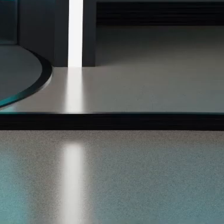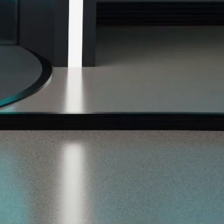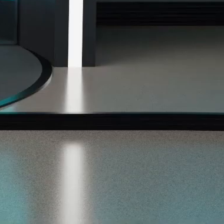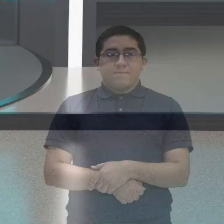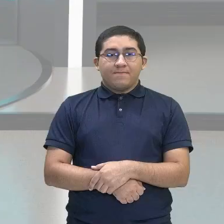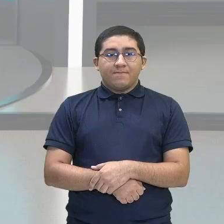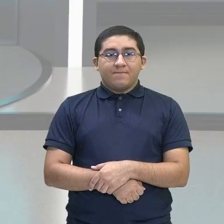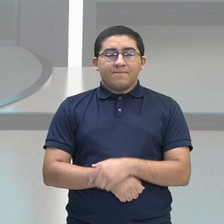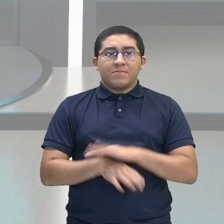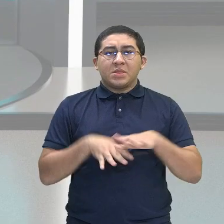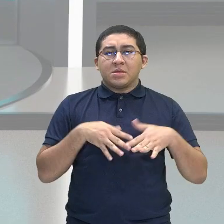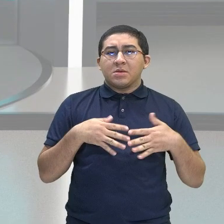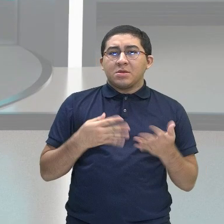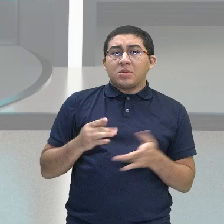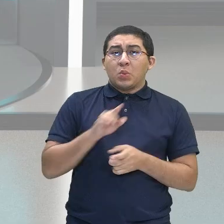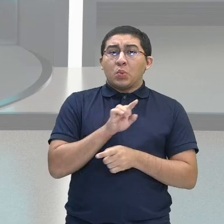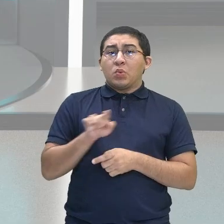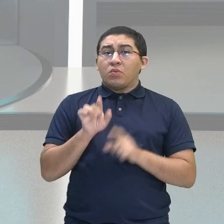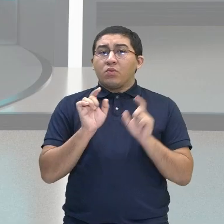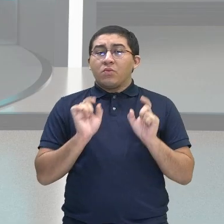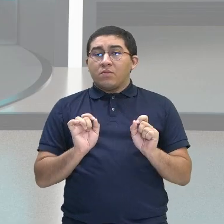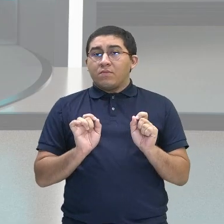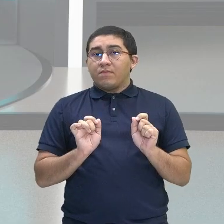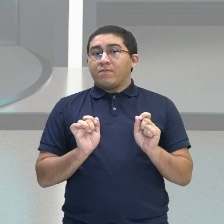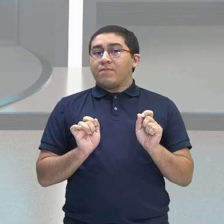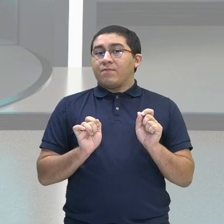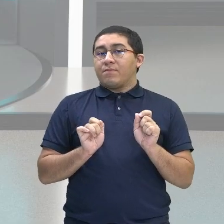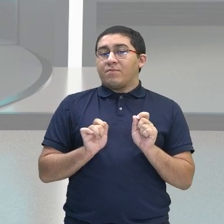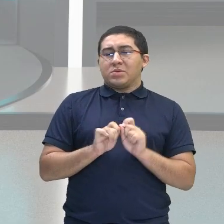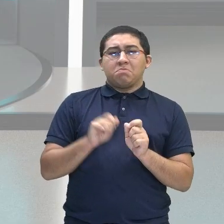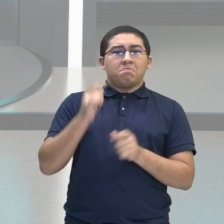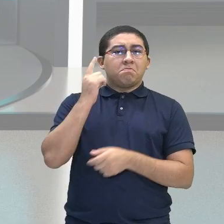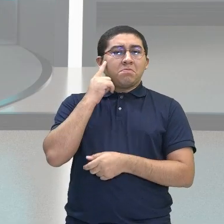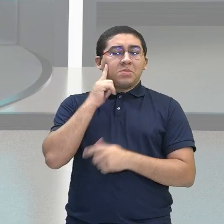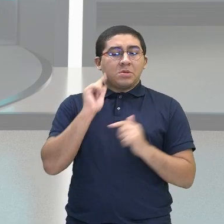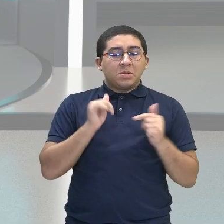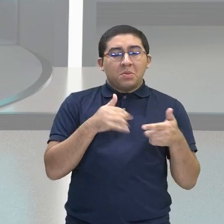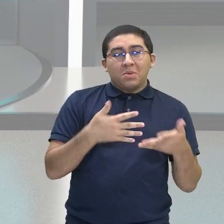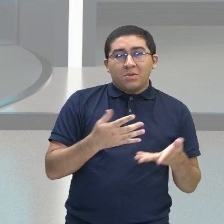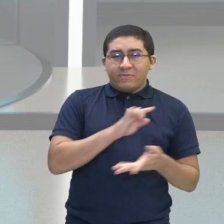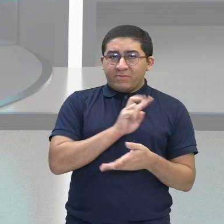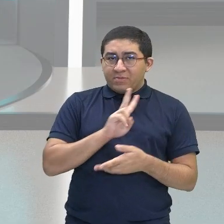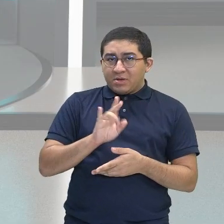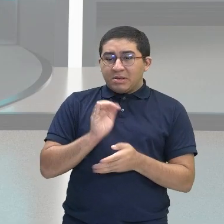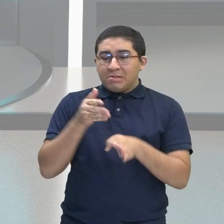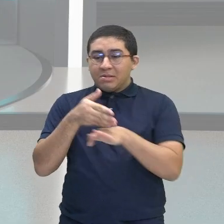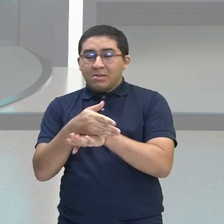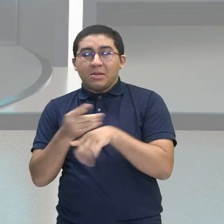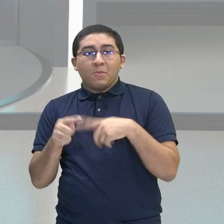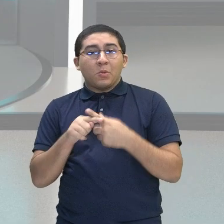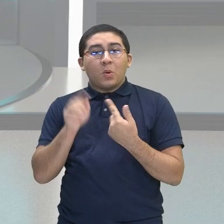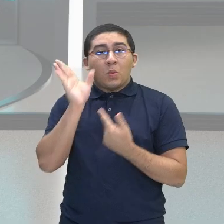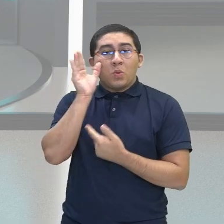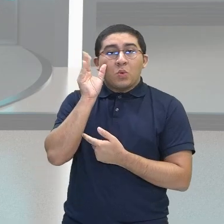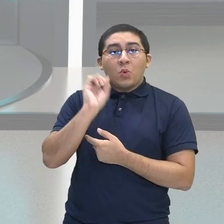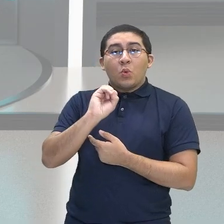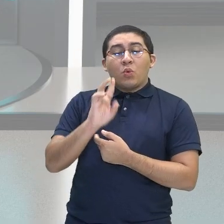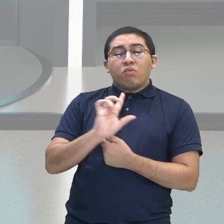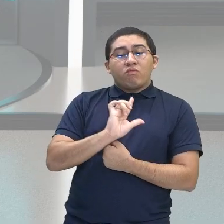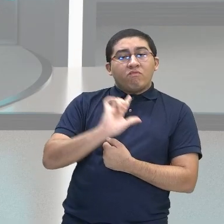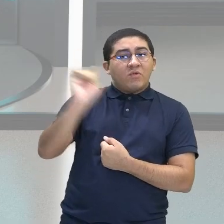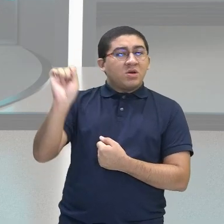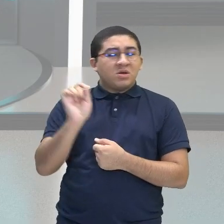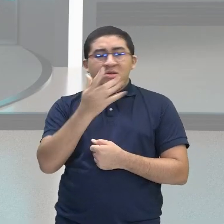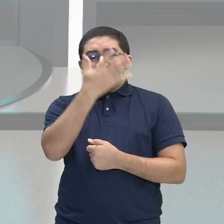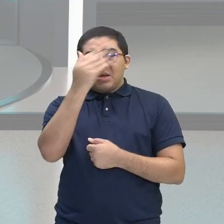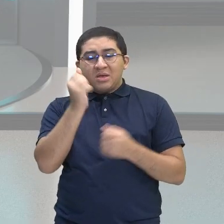E aí, o que vocês fariam? Vocês iam lá porque vocês são curiosos? Ou vocês iam embora, esqueceriam a